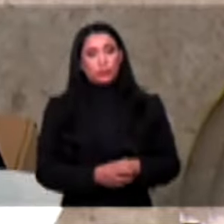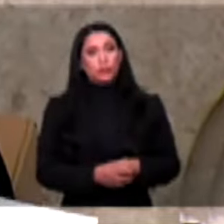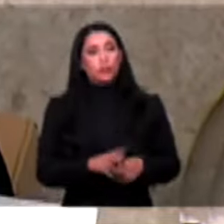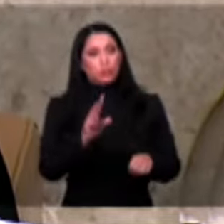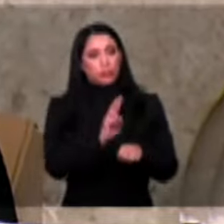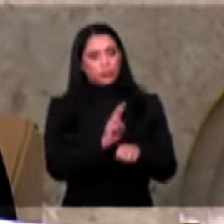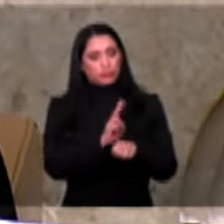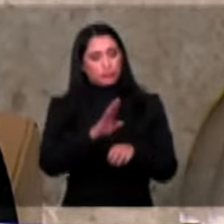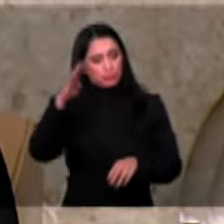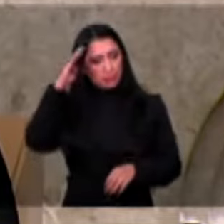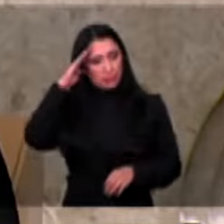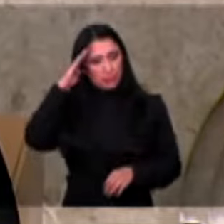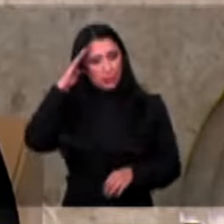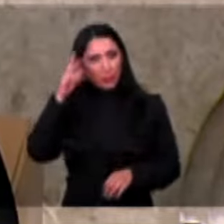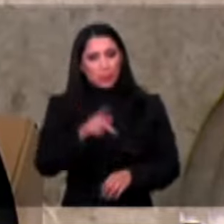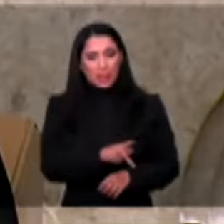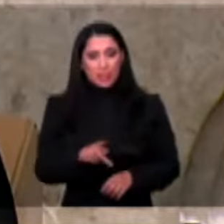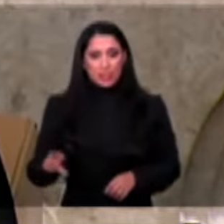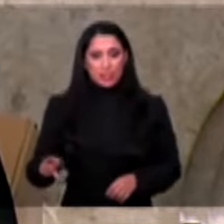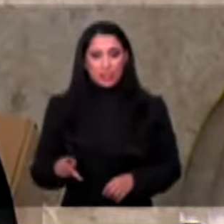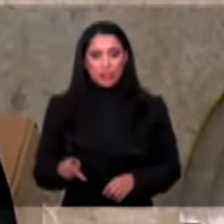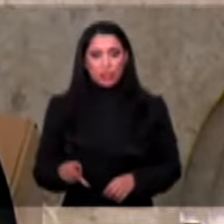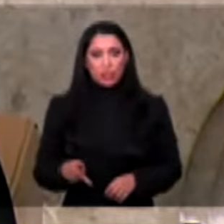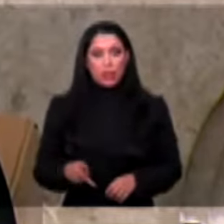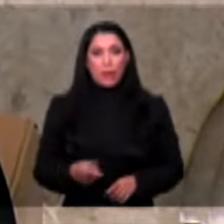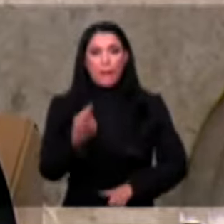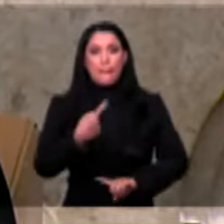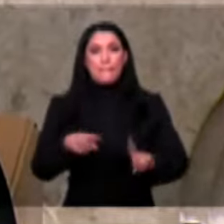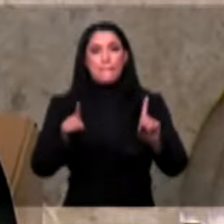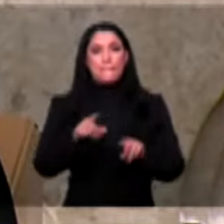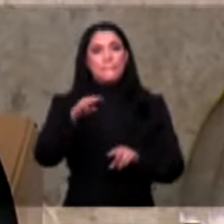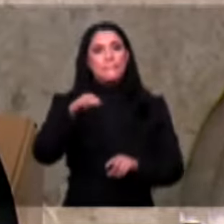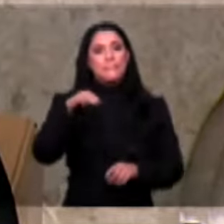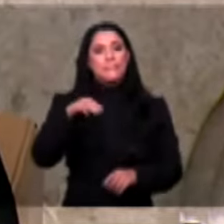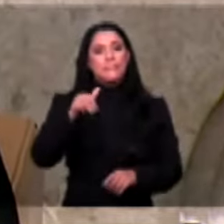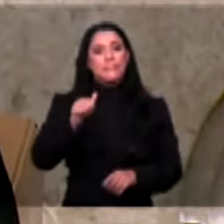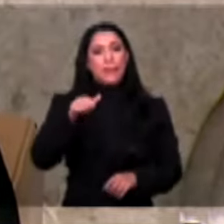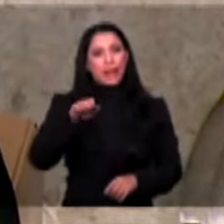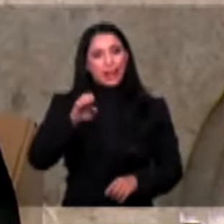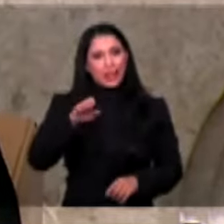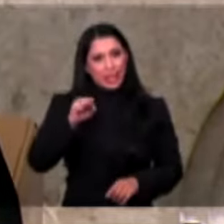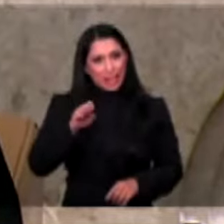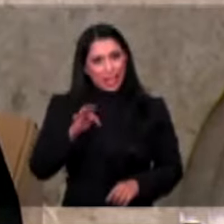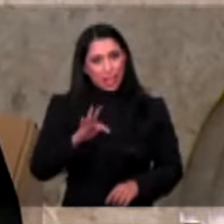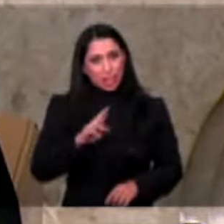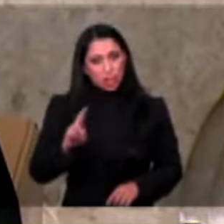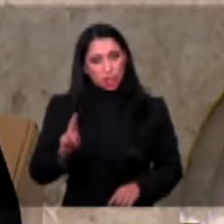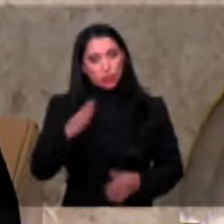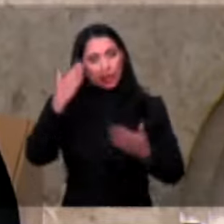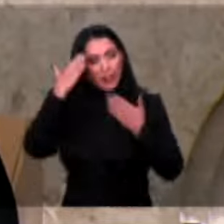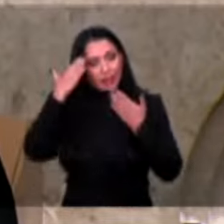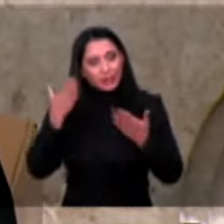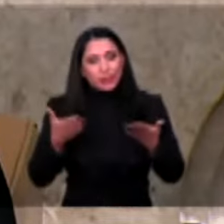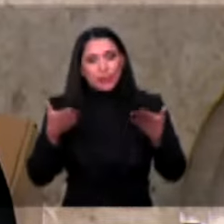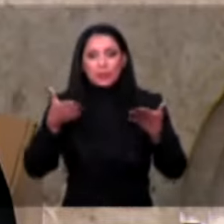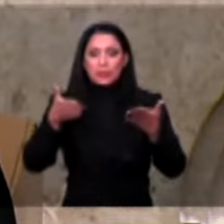Presidencial. O maestro Eldon Soares dos Santos, na pessoa de quem agradeço a